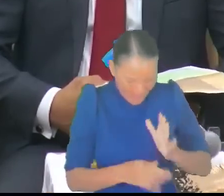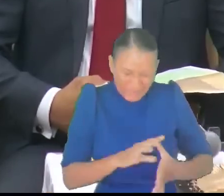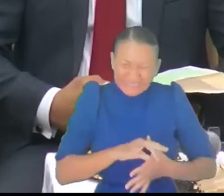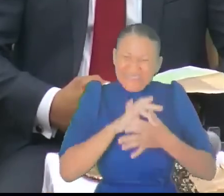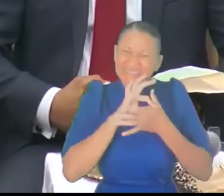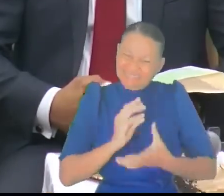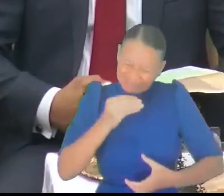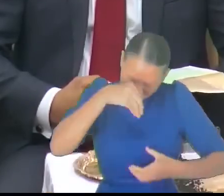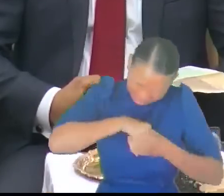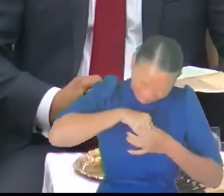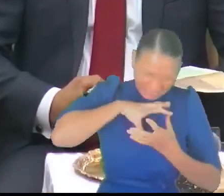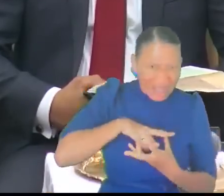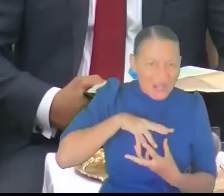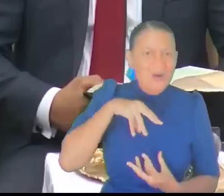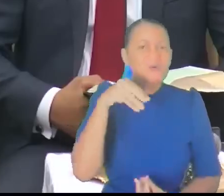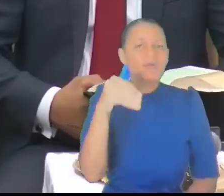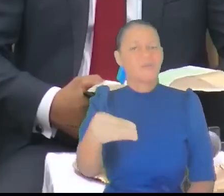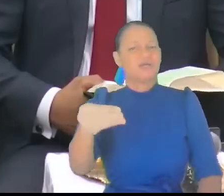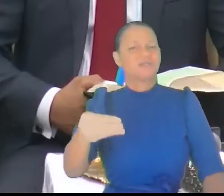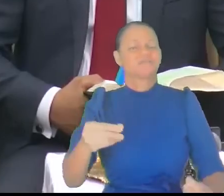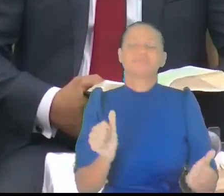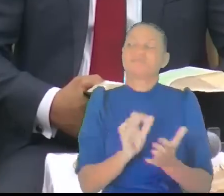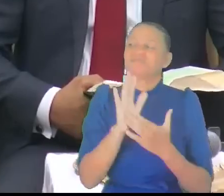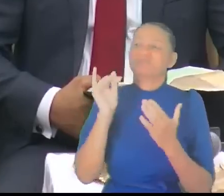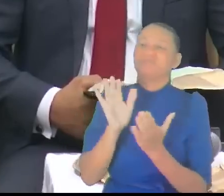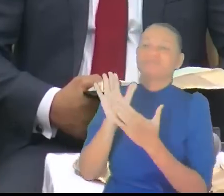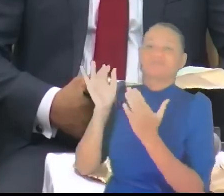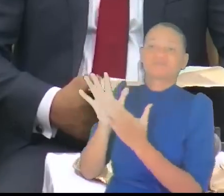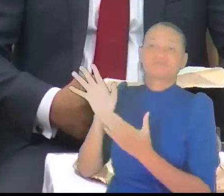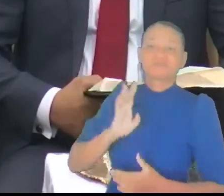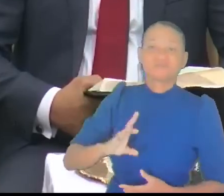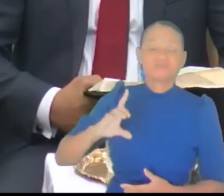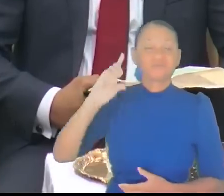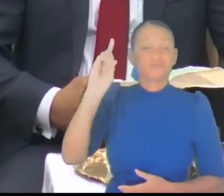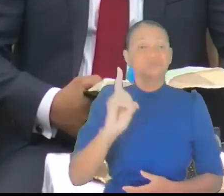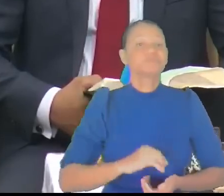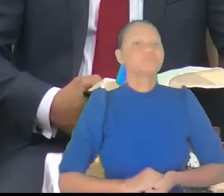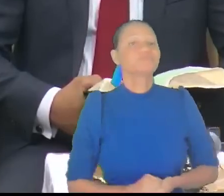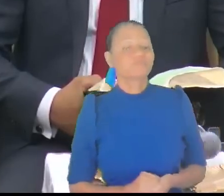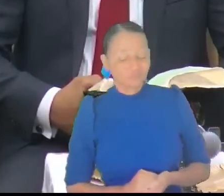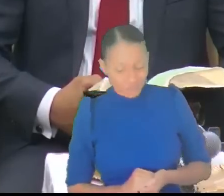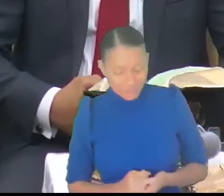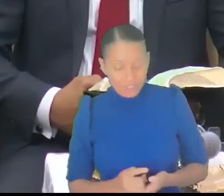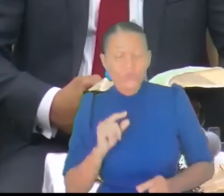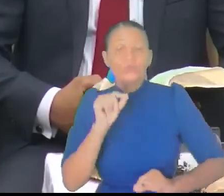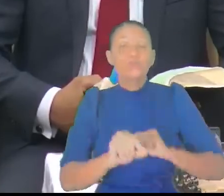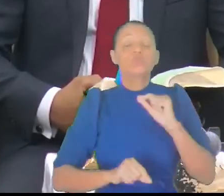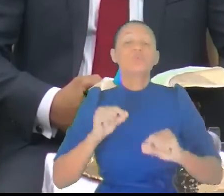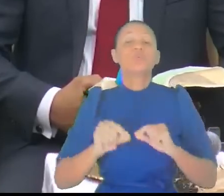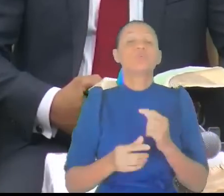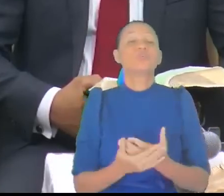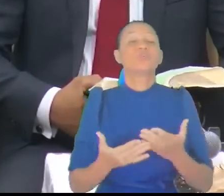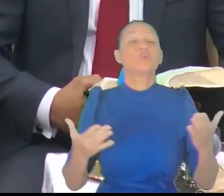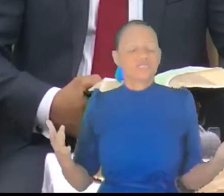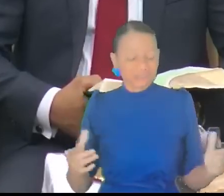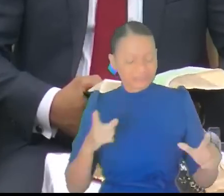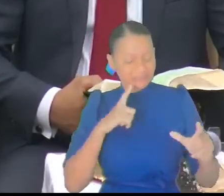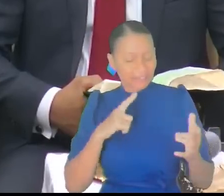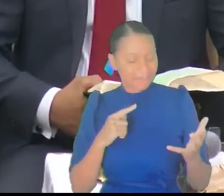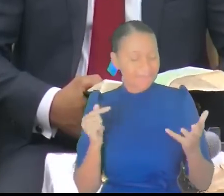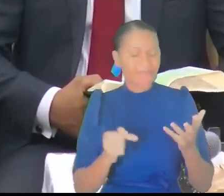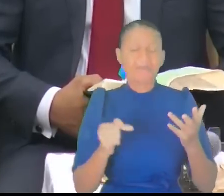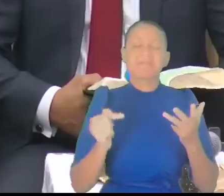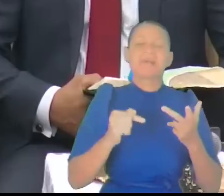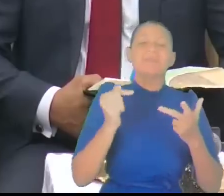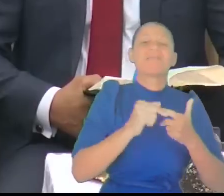sua alma. Louvado seja Deus. E vistamo-nos das armas de que,